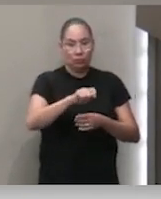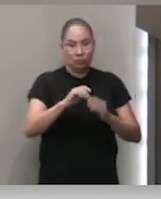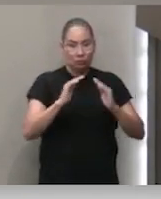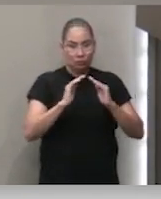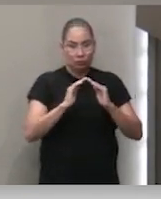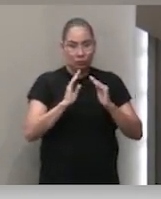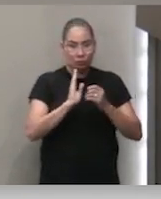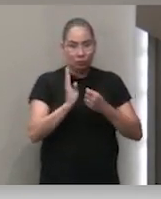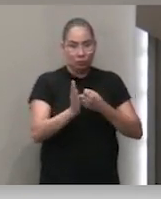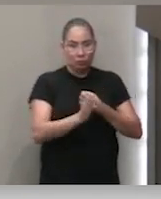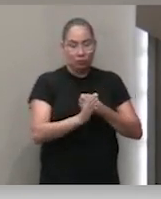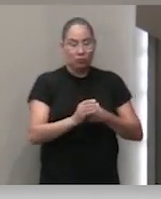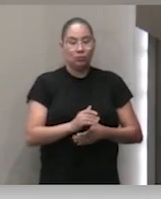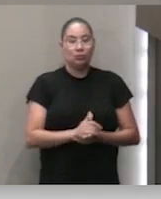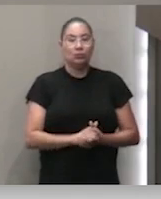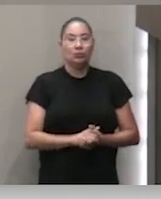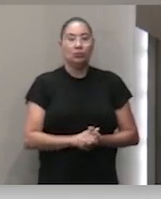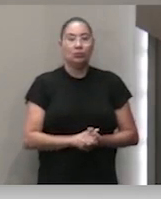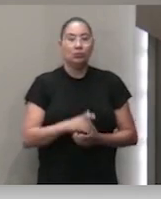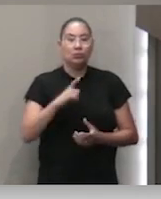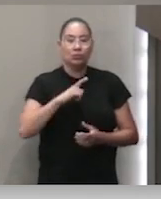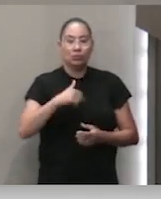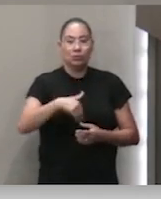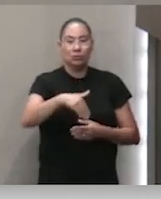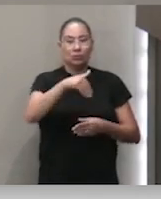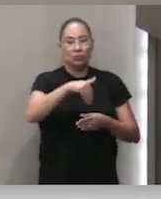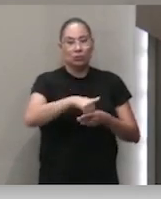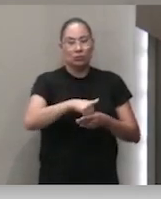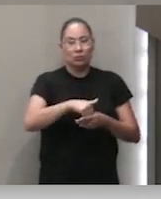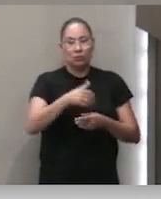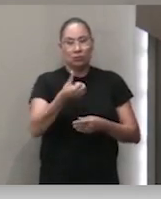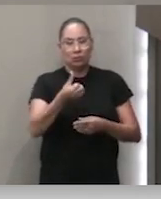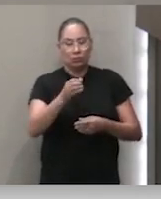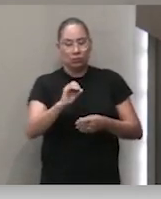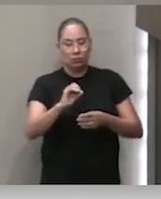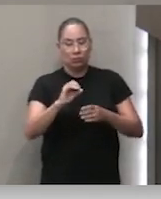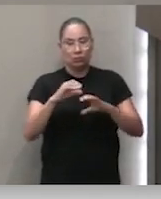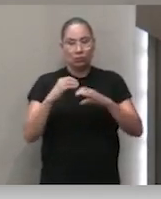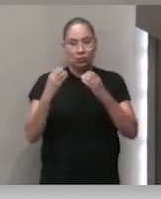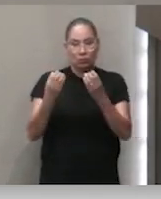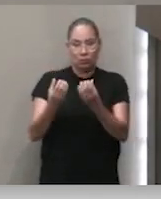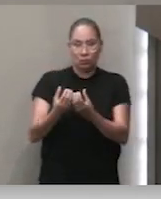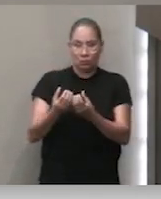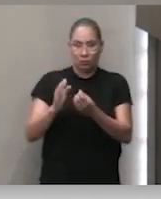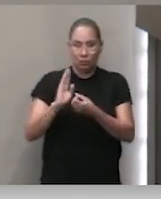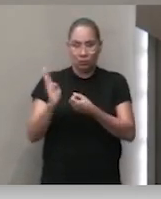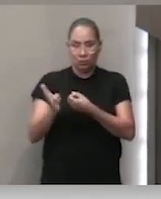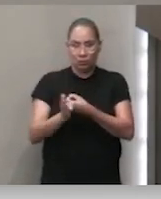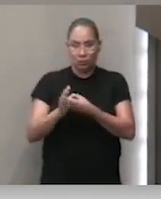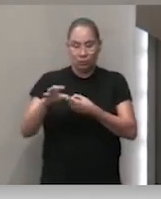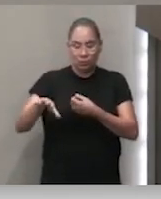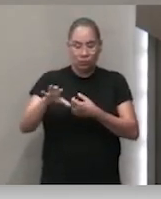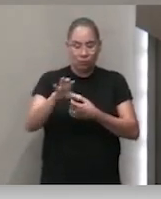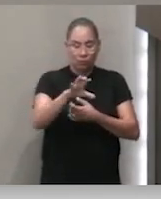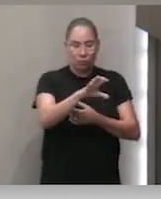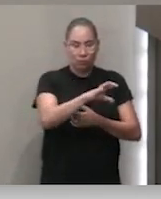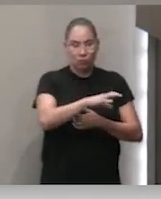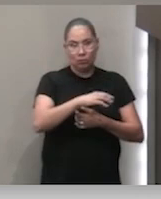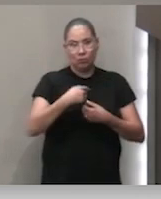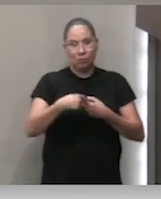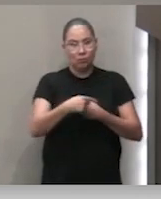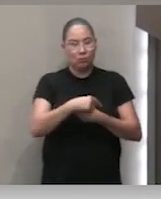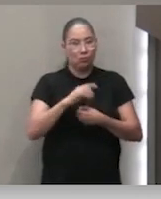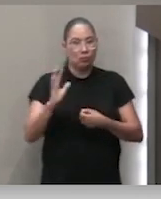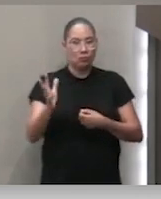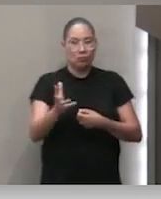moradores. Teremos um processo eleitoral em praticamente 60 comunidades, né? Então vai movimentar bastante a cidade inteira.